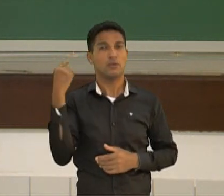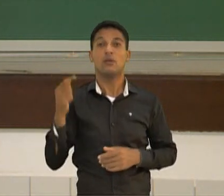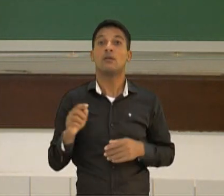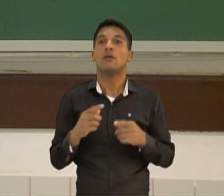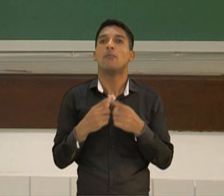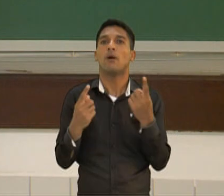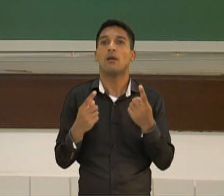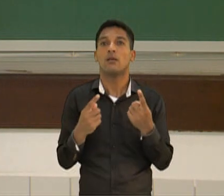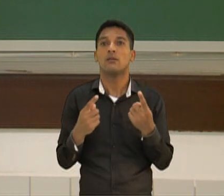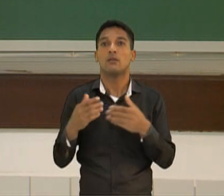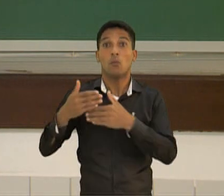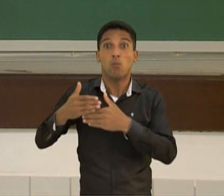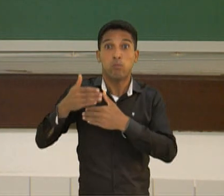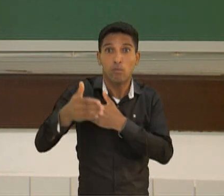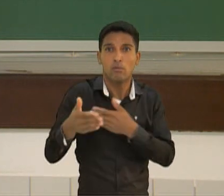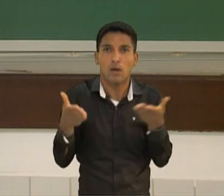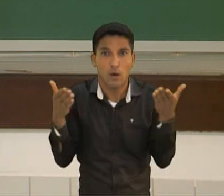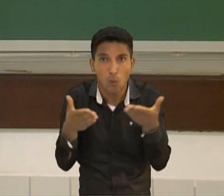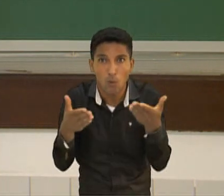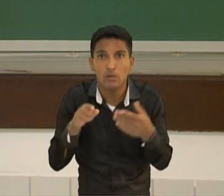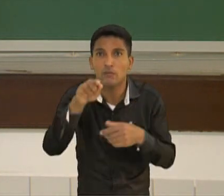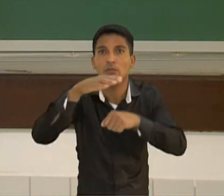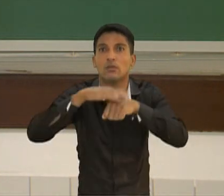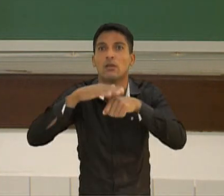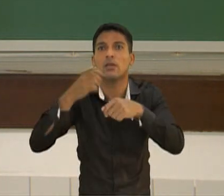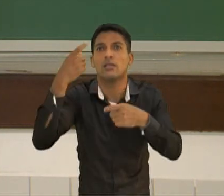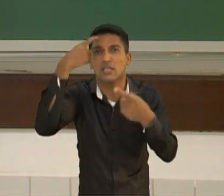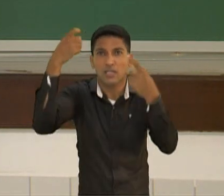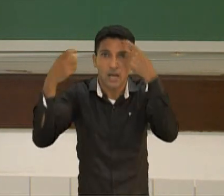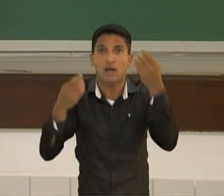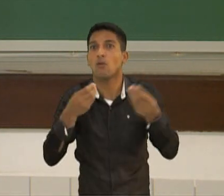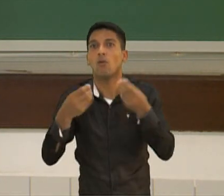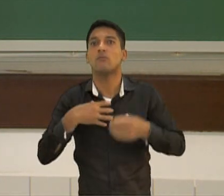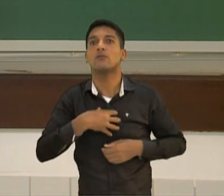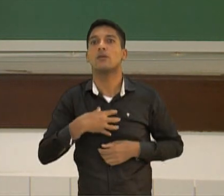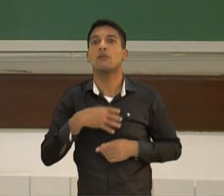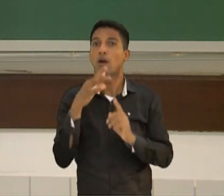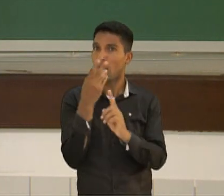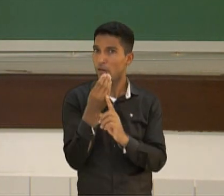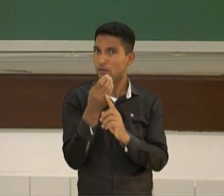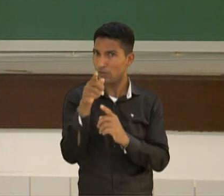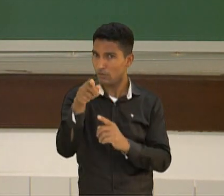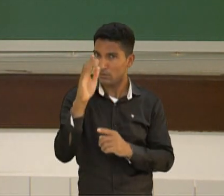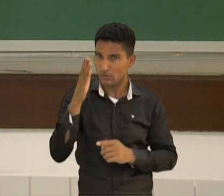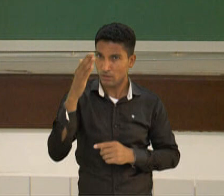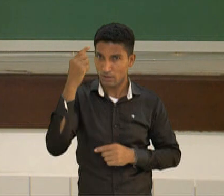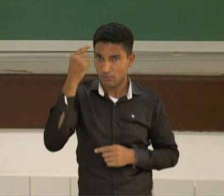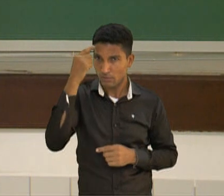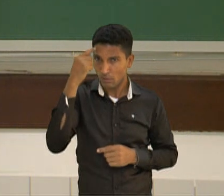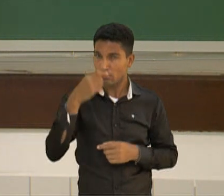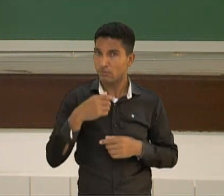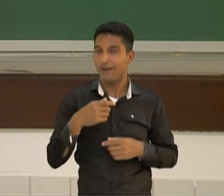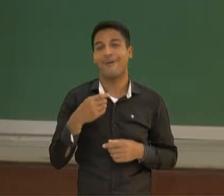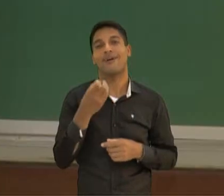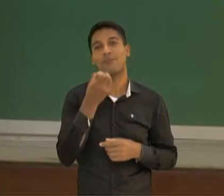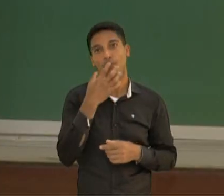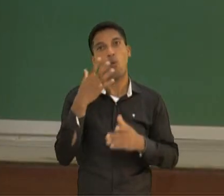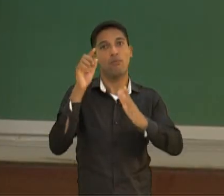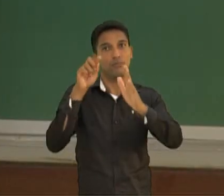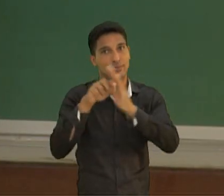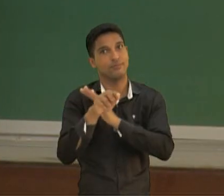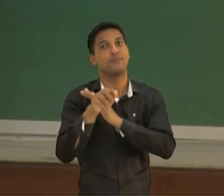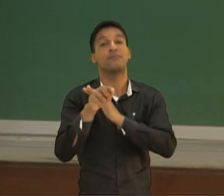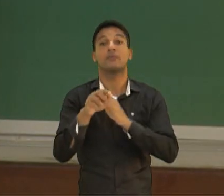da nossa era? Já pensou nisso? É uma boa pergunta, né, gente? Mas será que você prestou atenção até agora? Meu Deus do